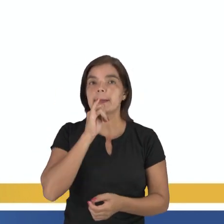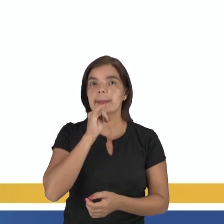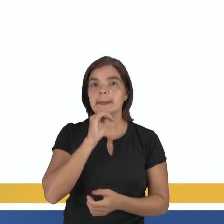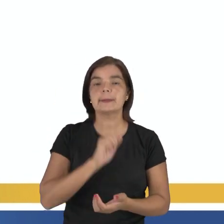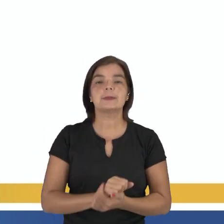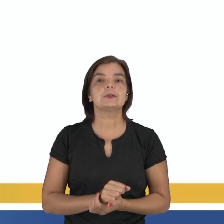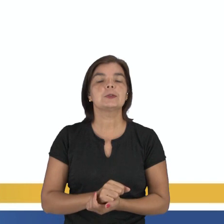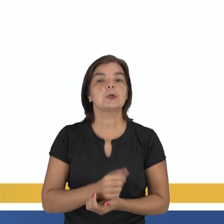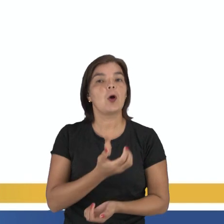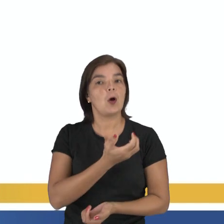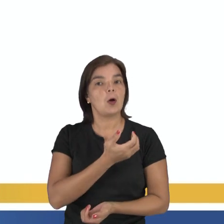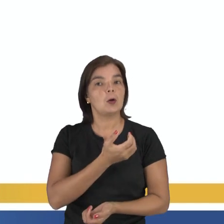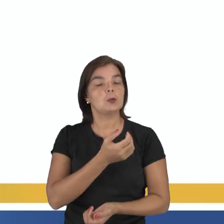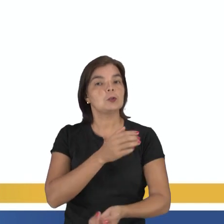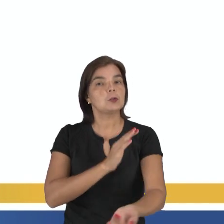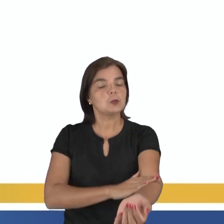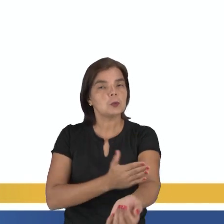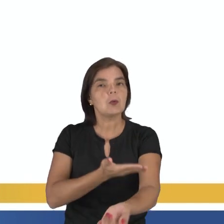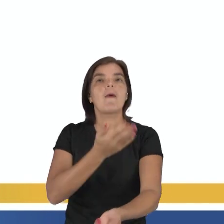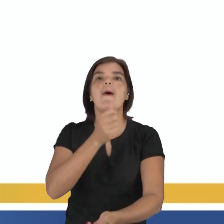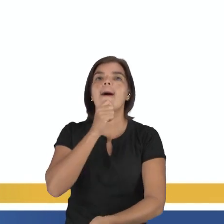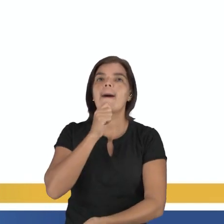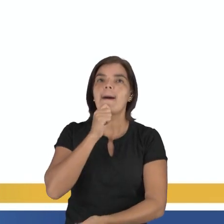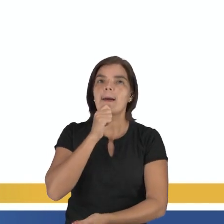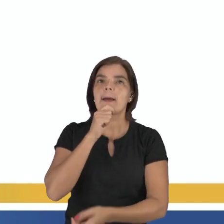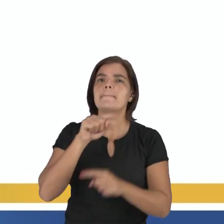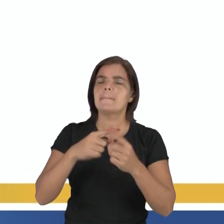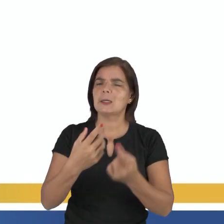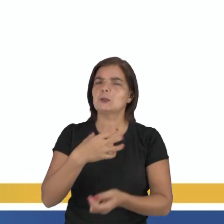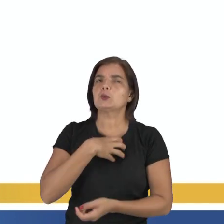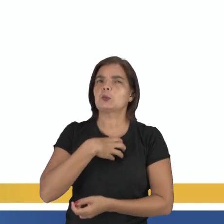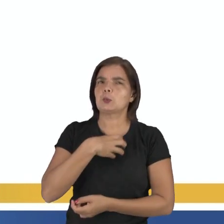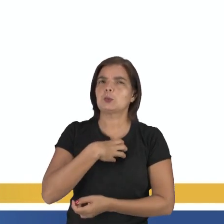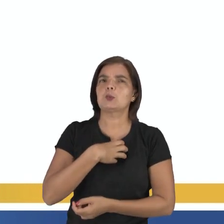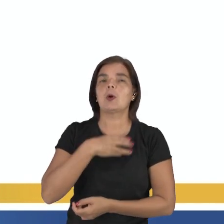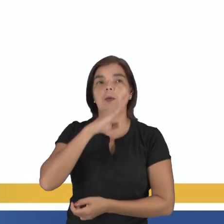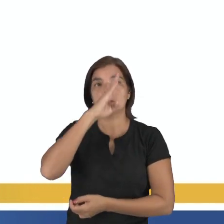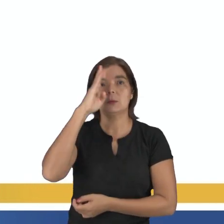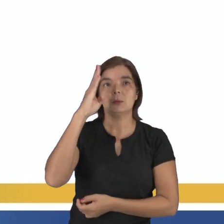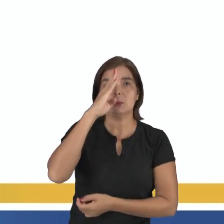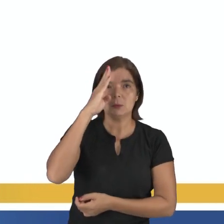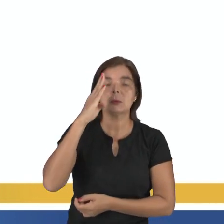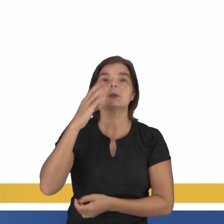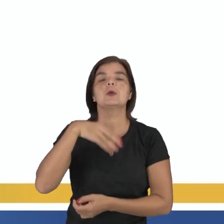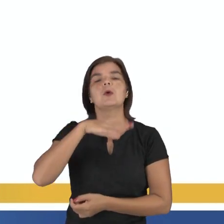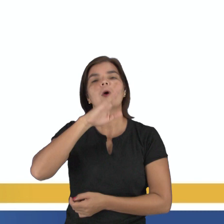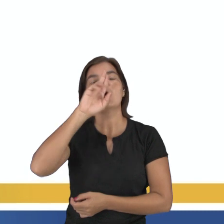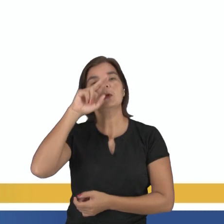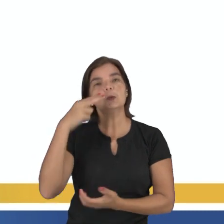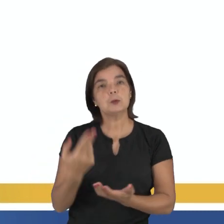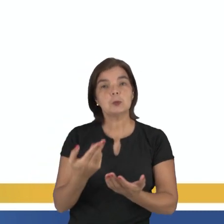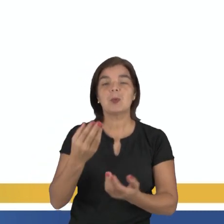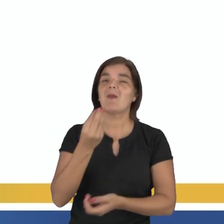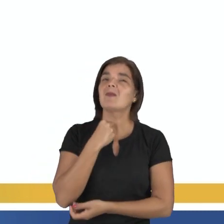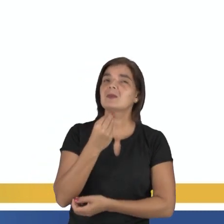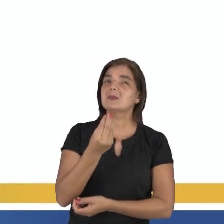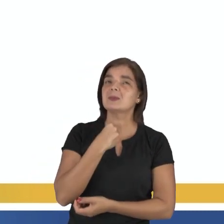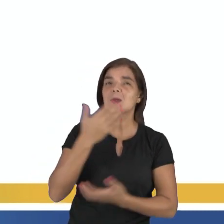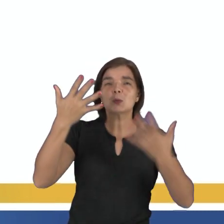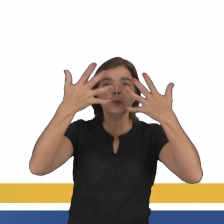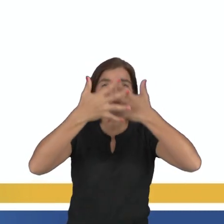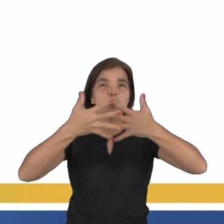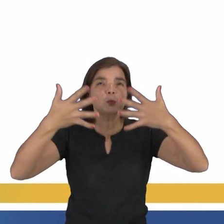caso, desculpa, não valores, mas sintomas, seria tontura, vestígio, desmaio, fraqueza,